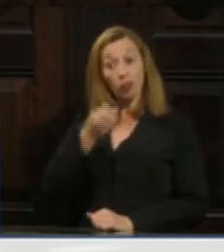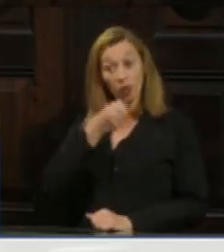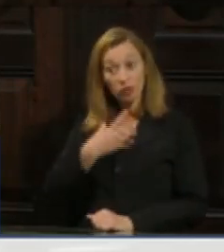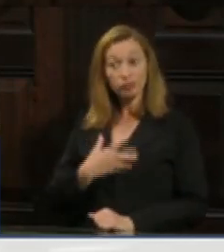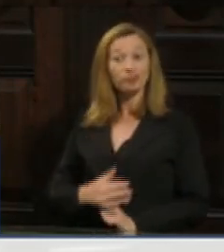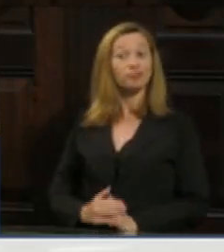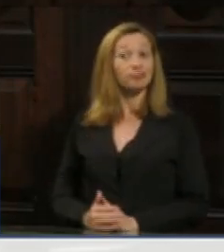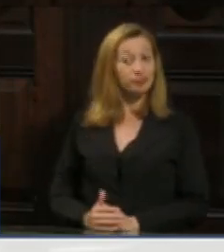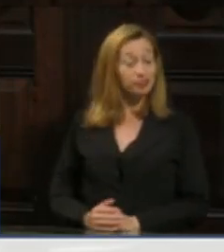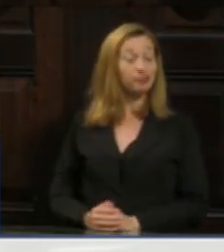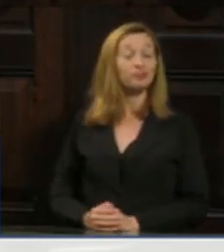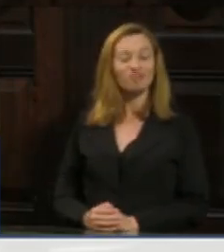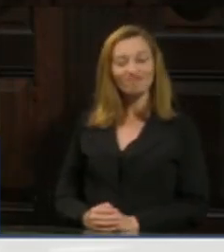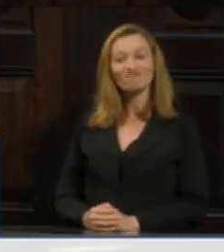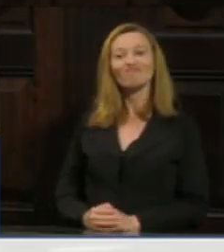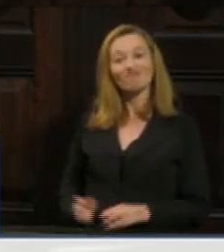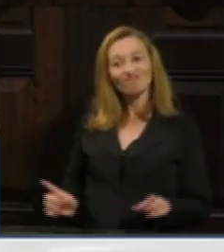Mas,